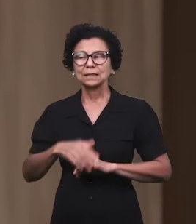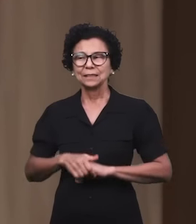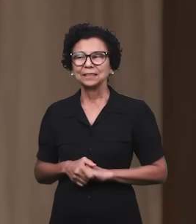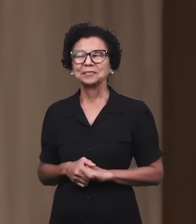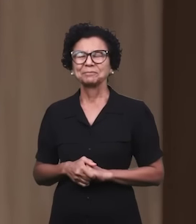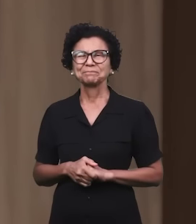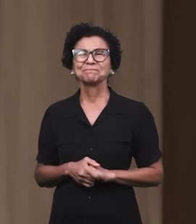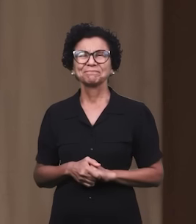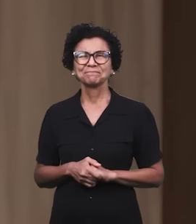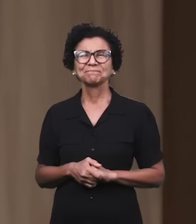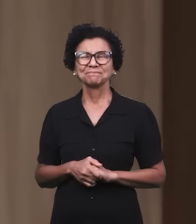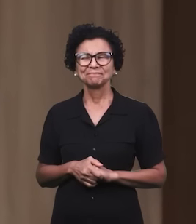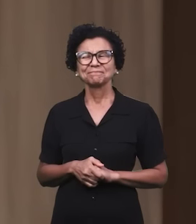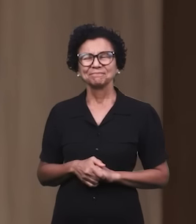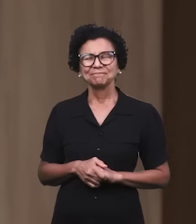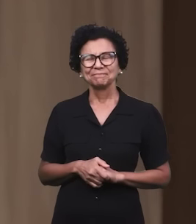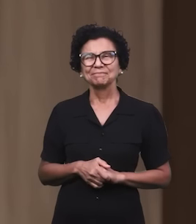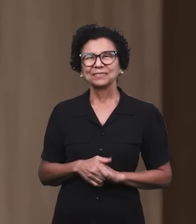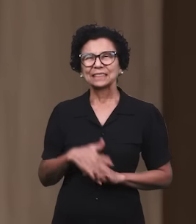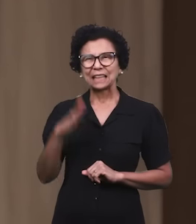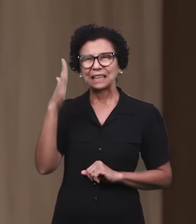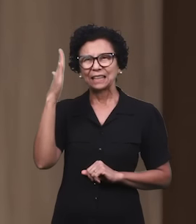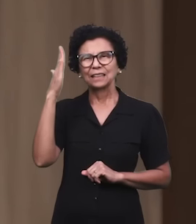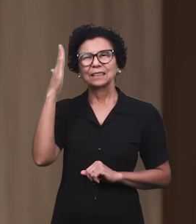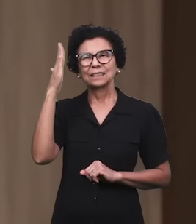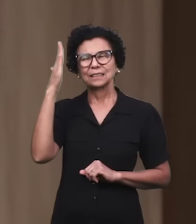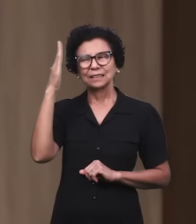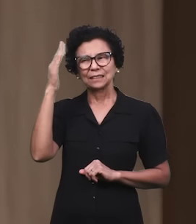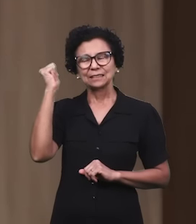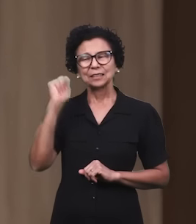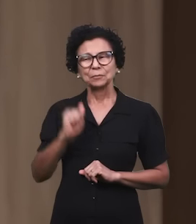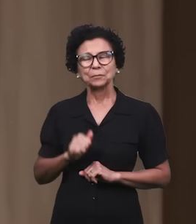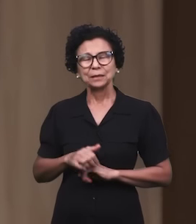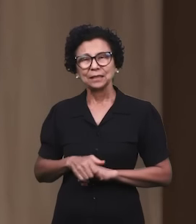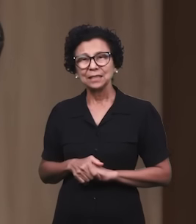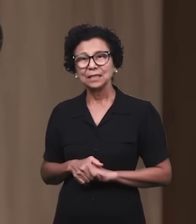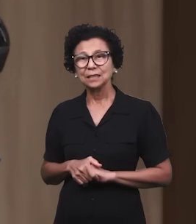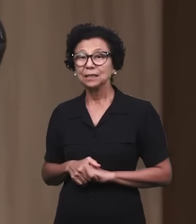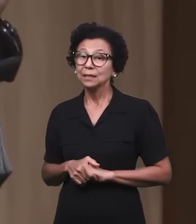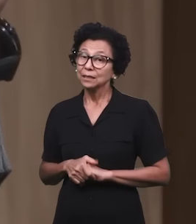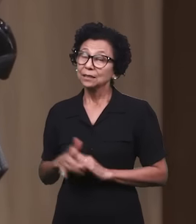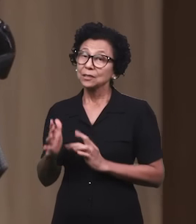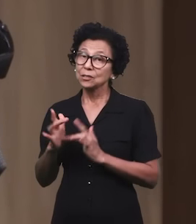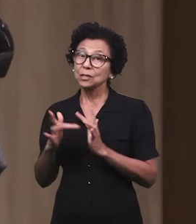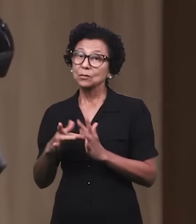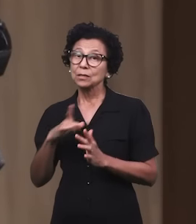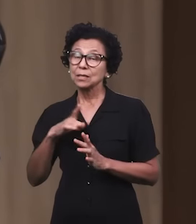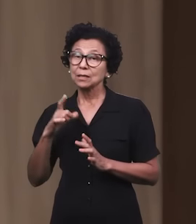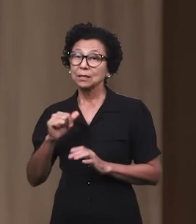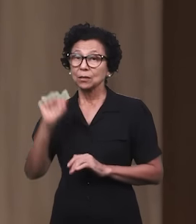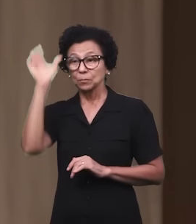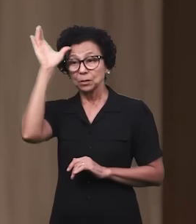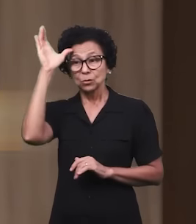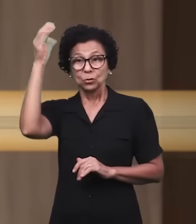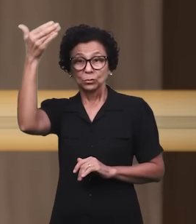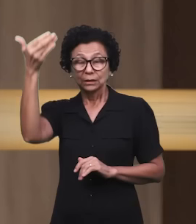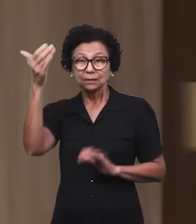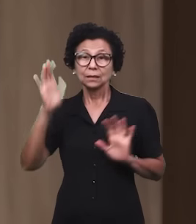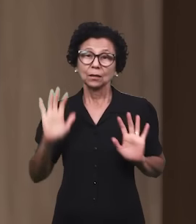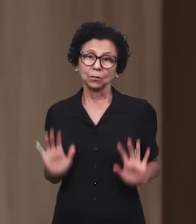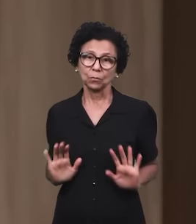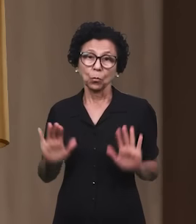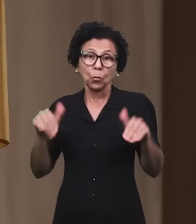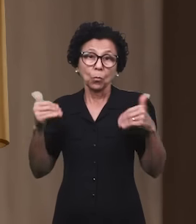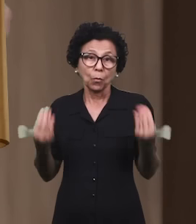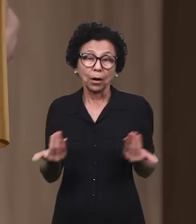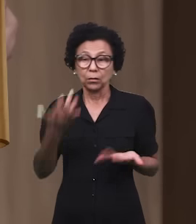solução, não é? Ela não sabia qual solução seria, né? Porque ela disse,